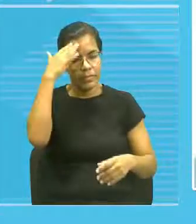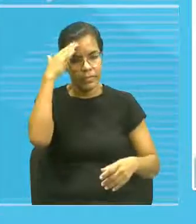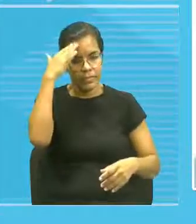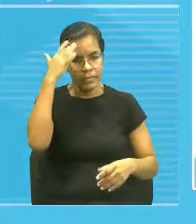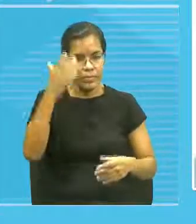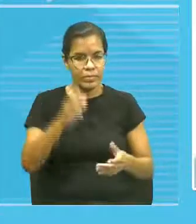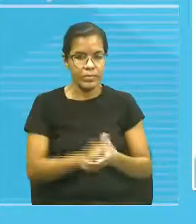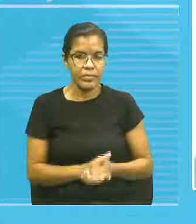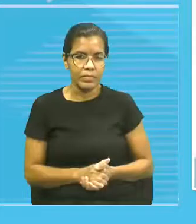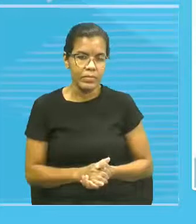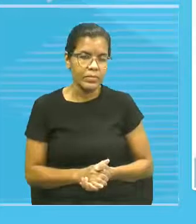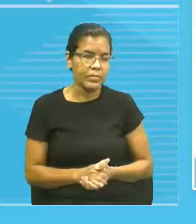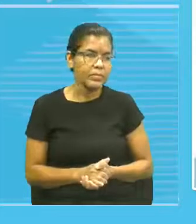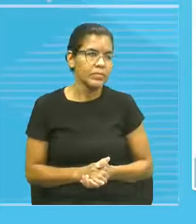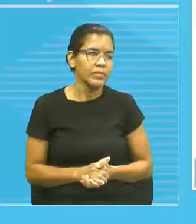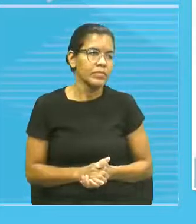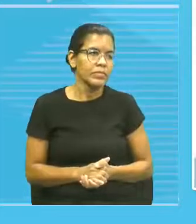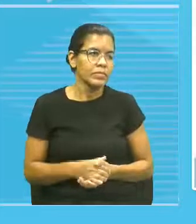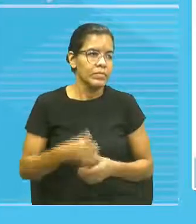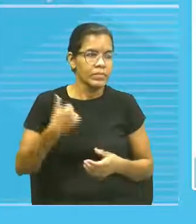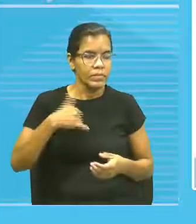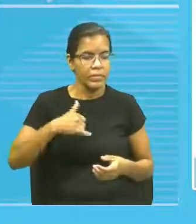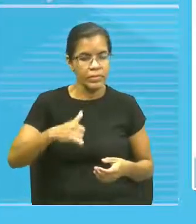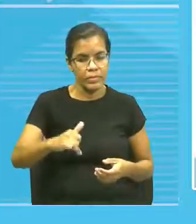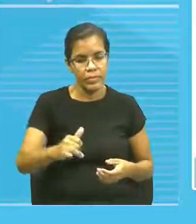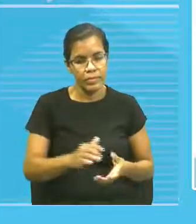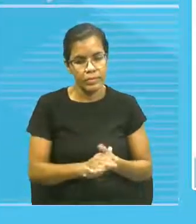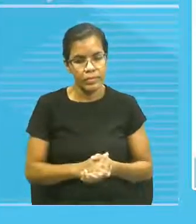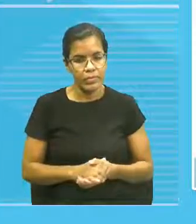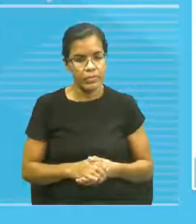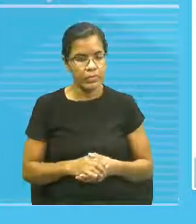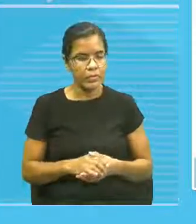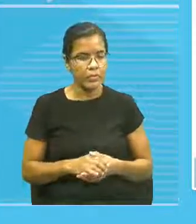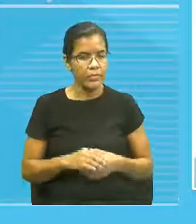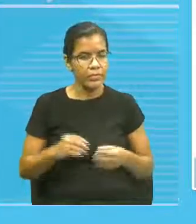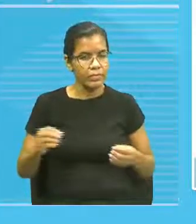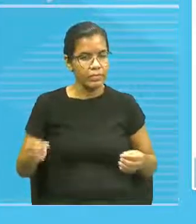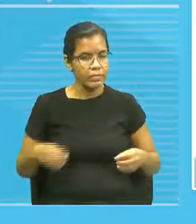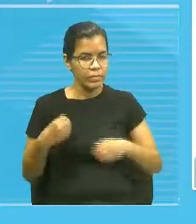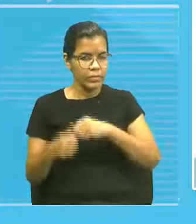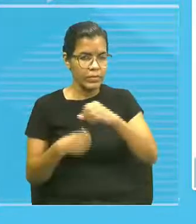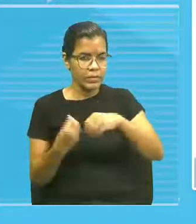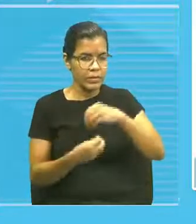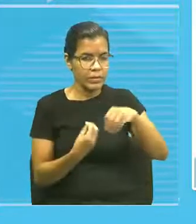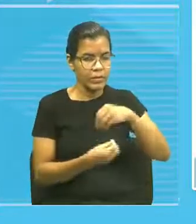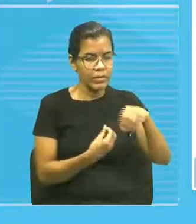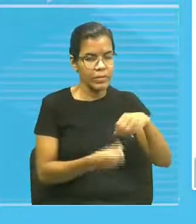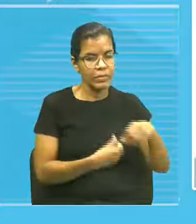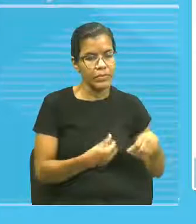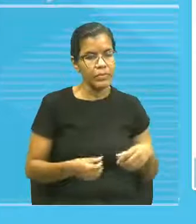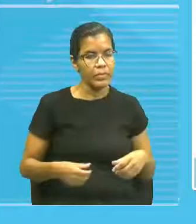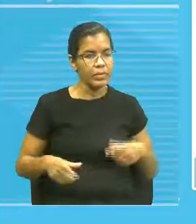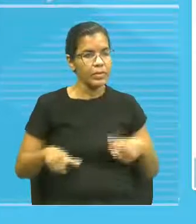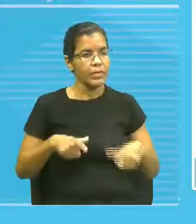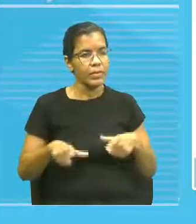isso? Então, e a energia é a capacidade de você transformar